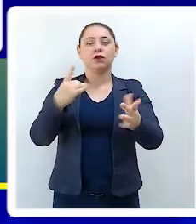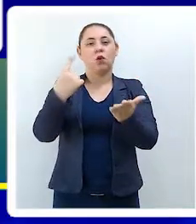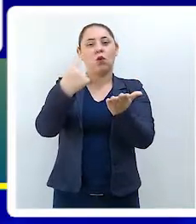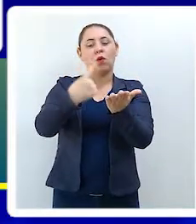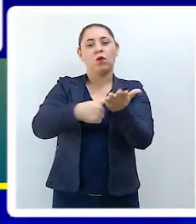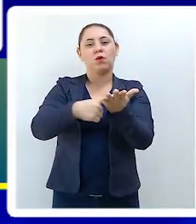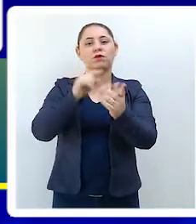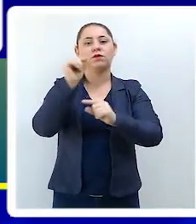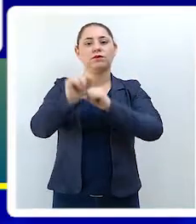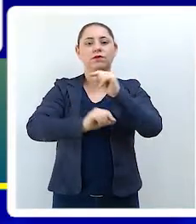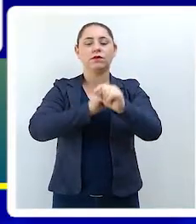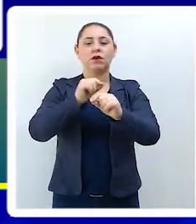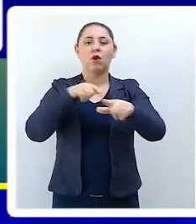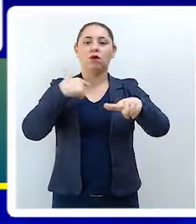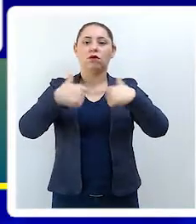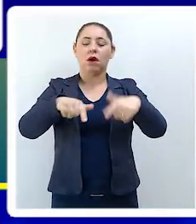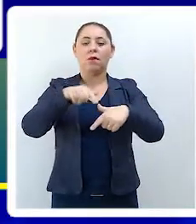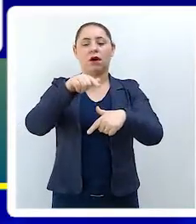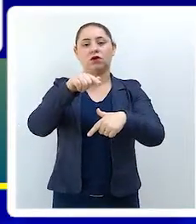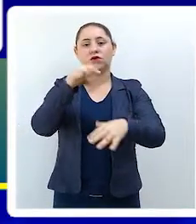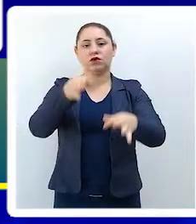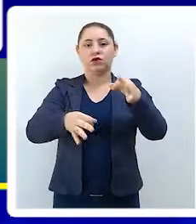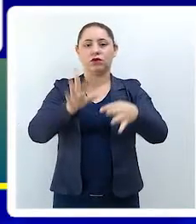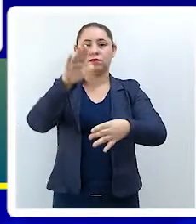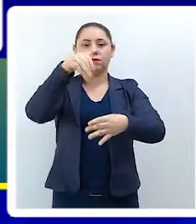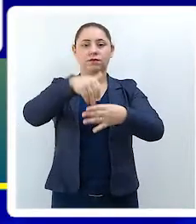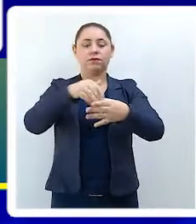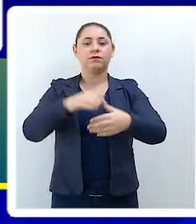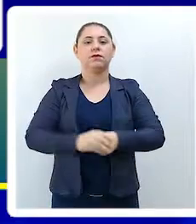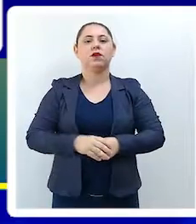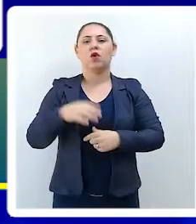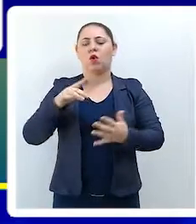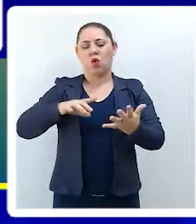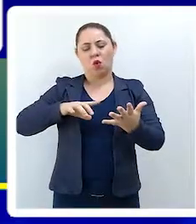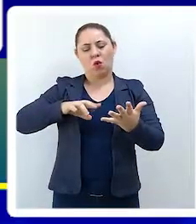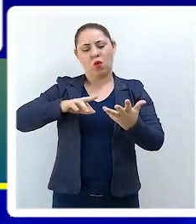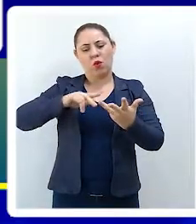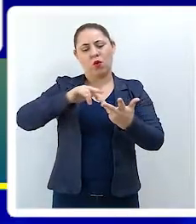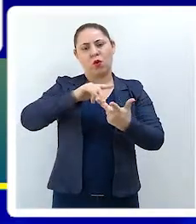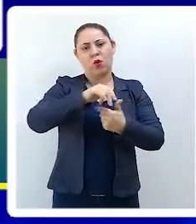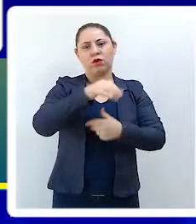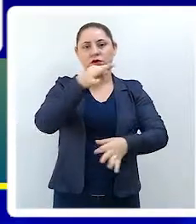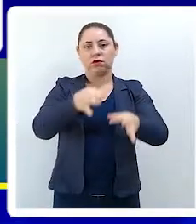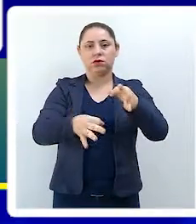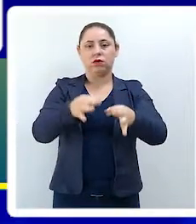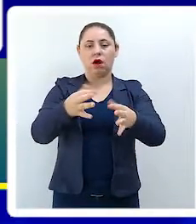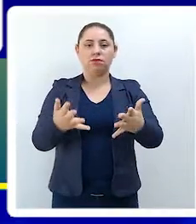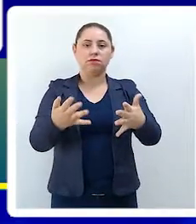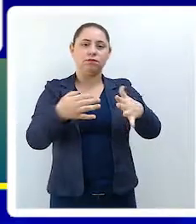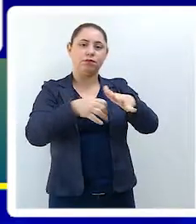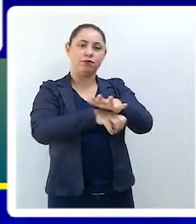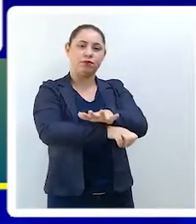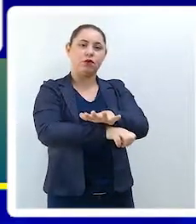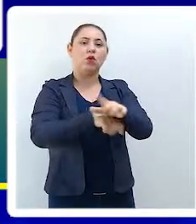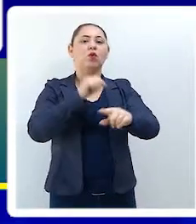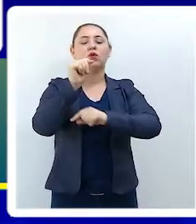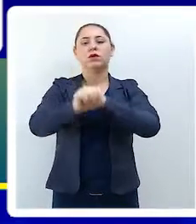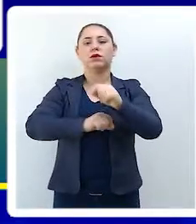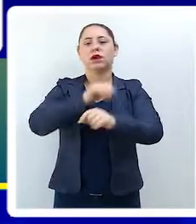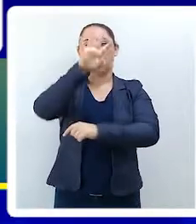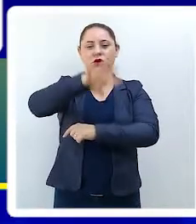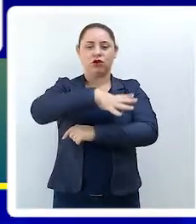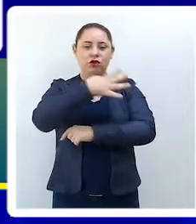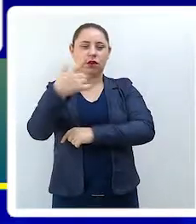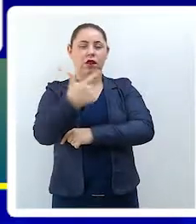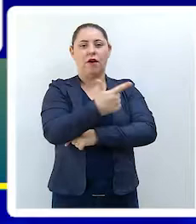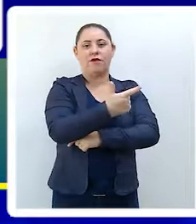de acordo com a atribuição da justiça eleitoral. Então, nos outros ramos do Poder Judiciário, a integração com a